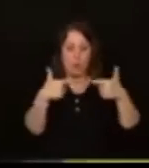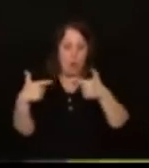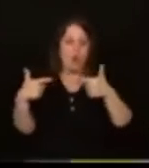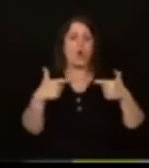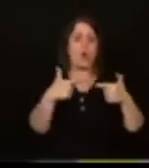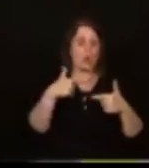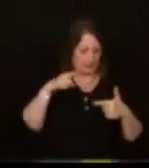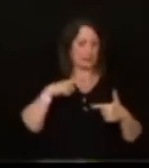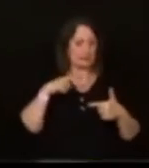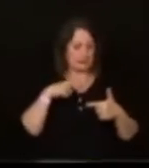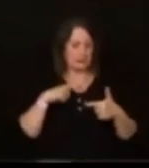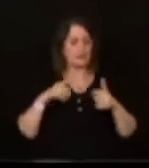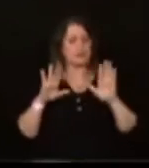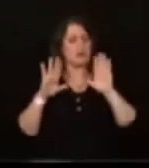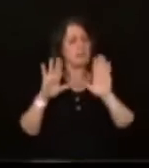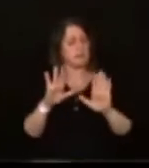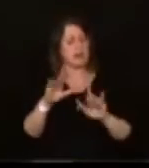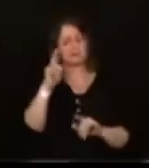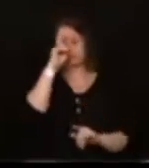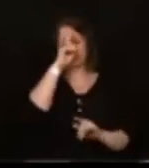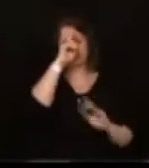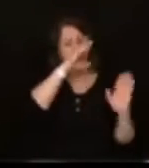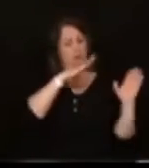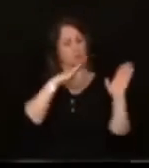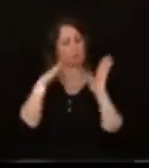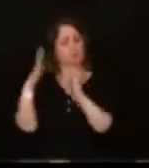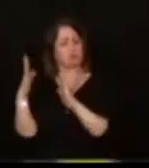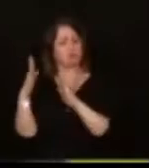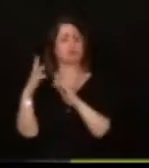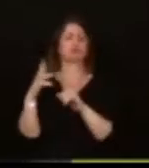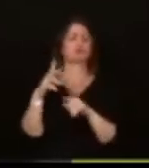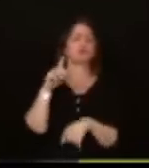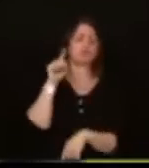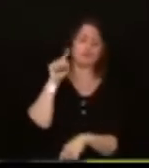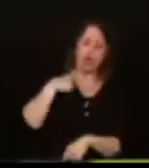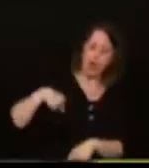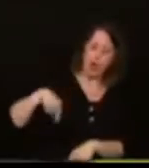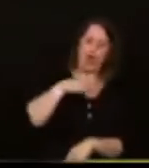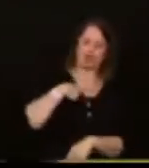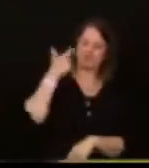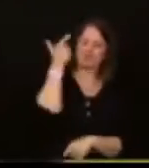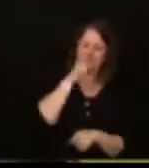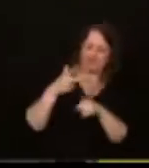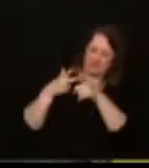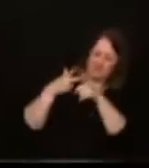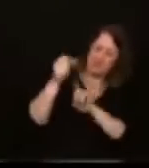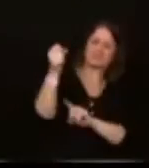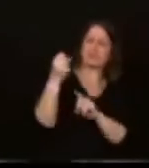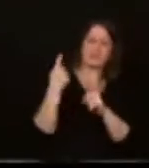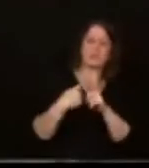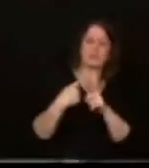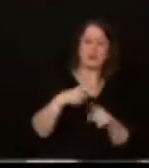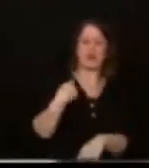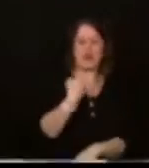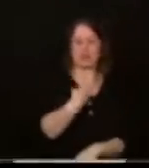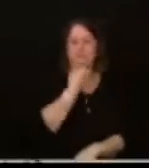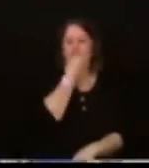Mas, como a história sempre mostrou, o bem será vitorioso.